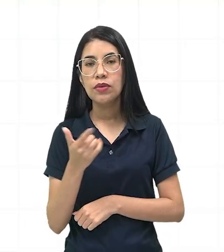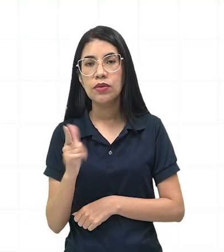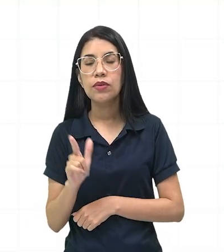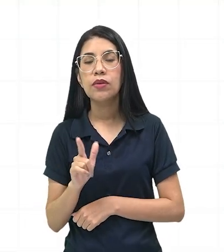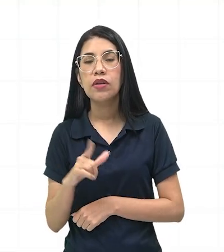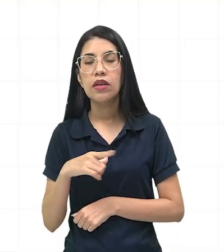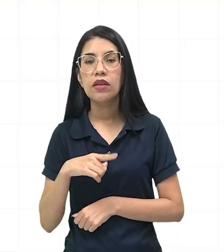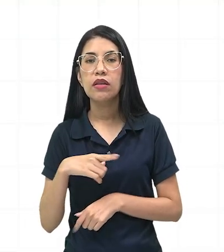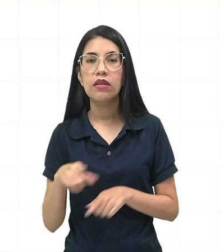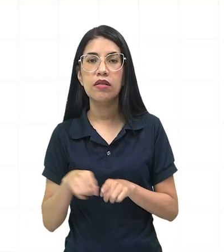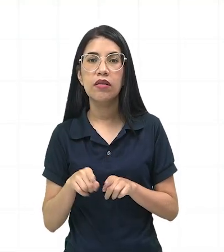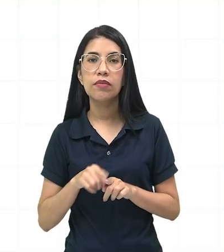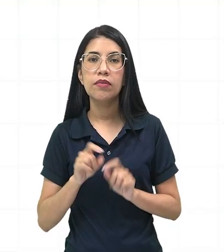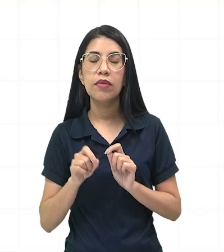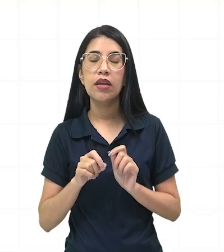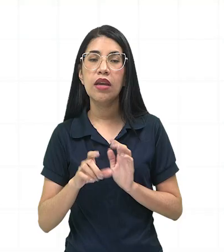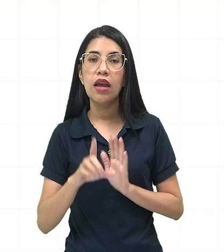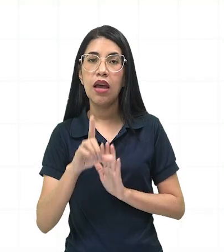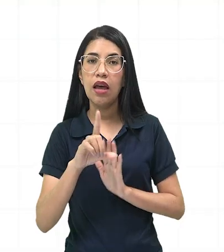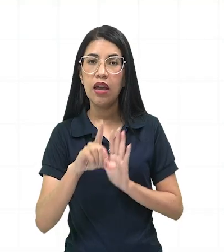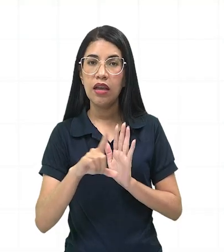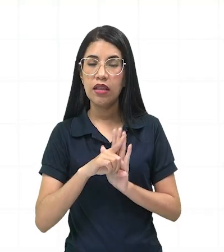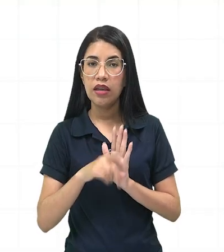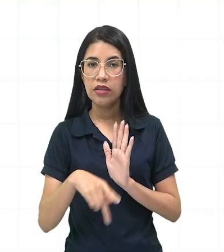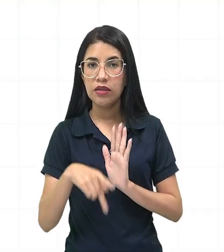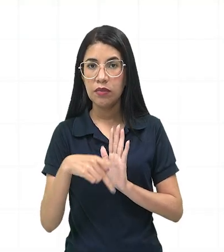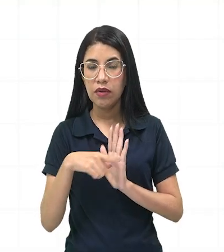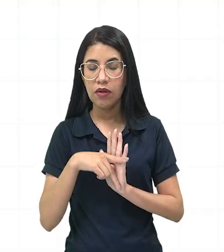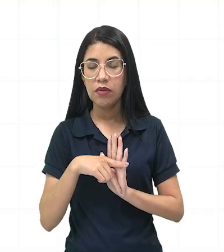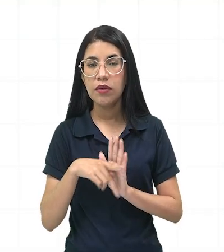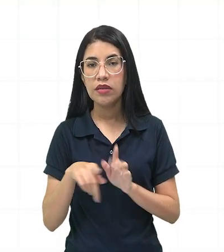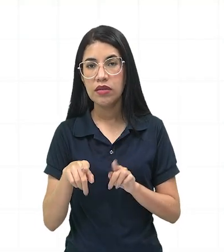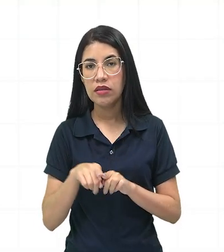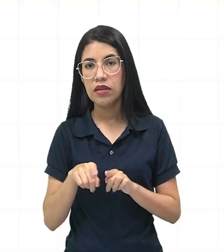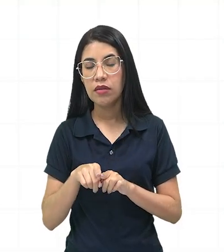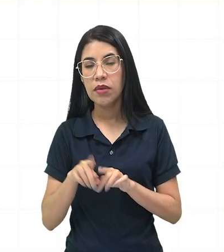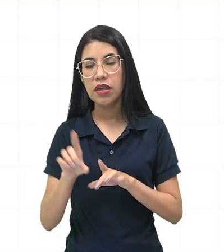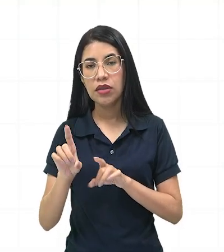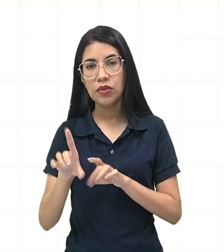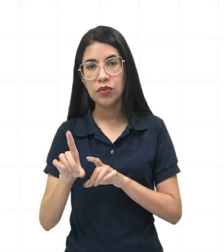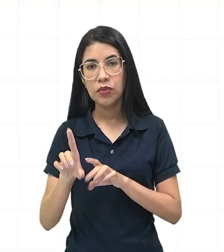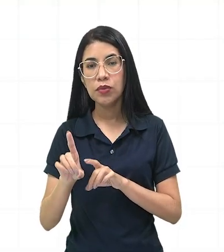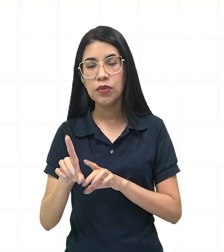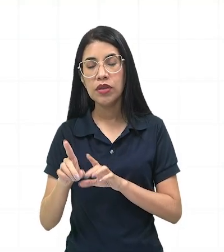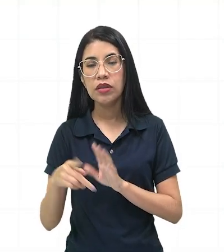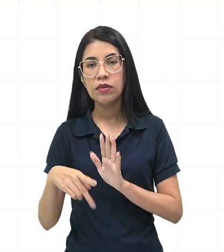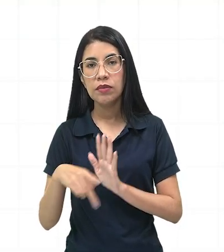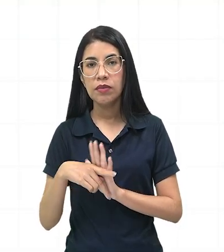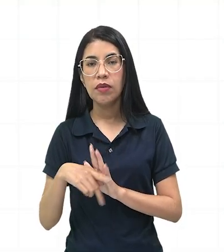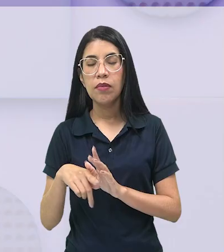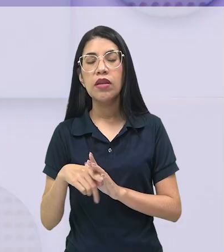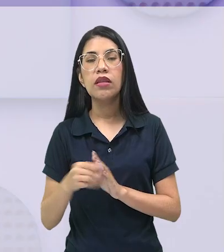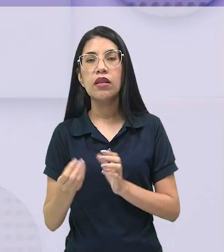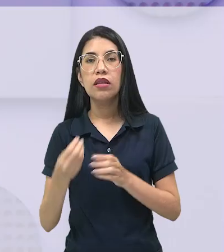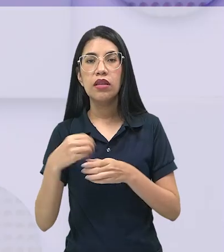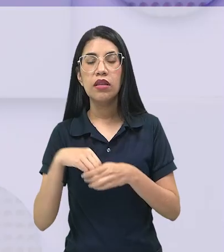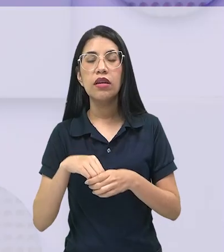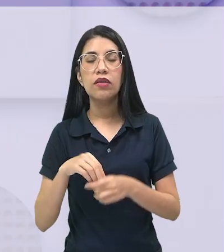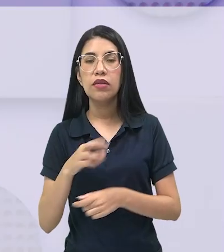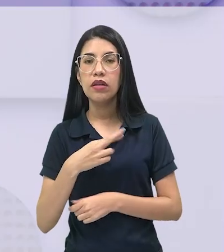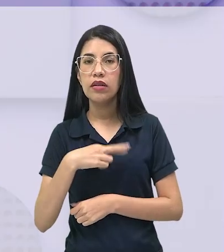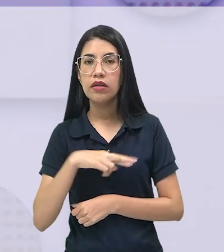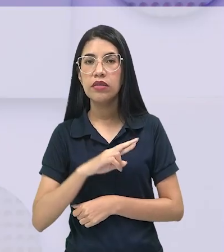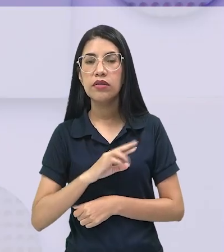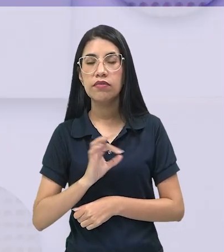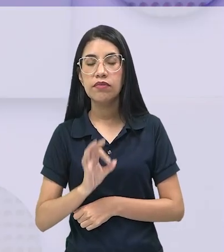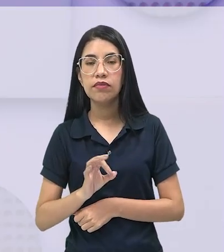também têm tanto a dimensão legislativa quanto também a dimensão doutrinária no cerne da sua própria caminhada,